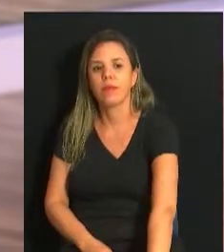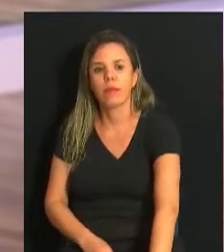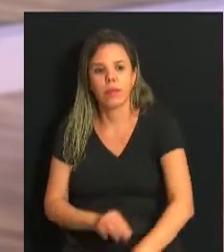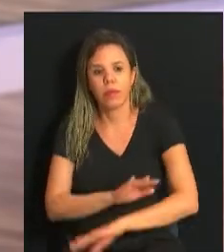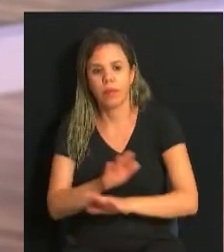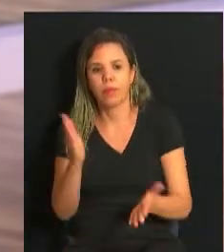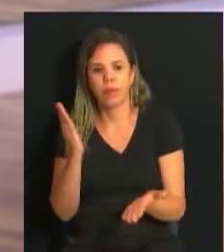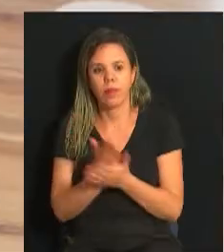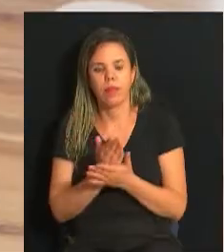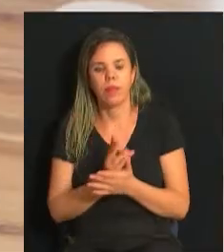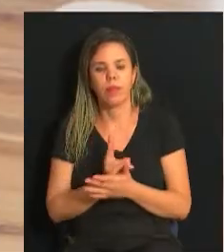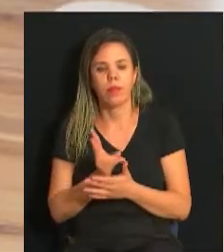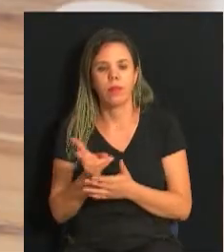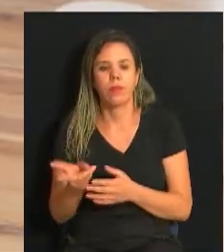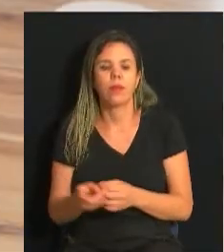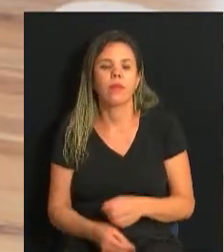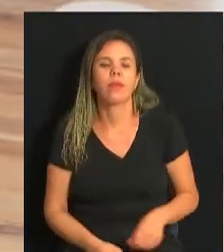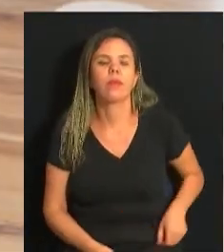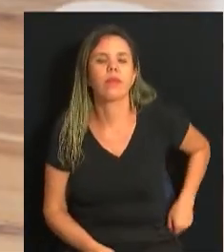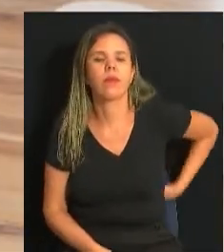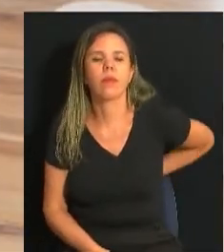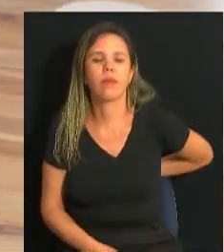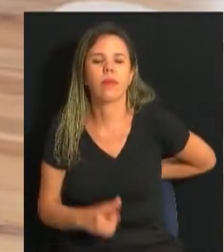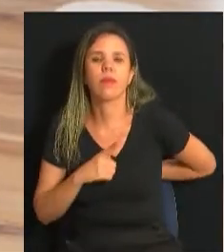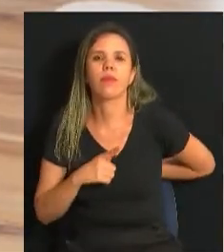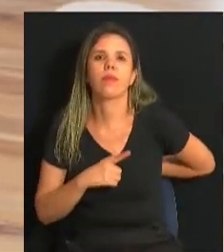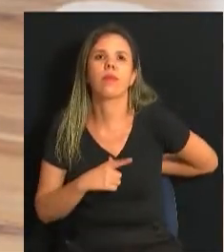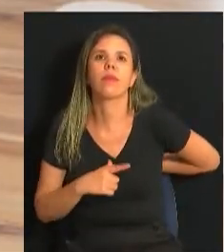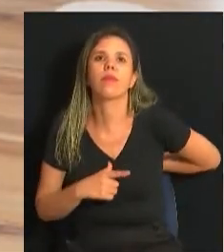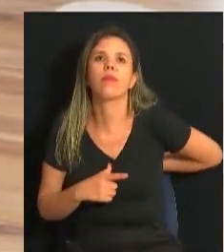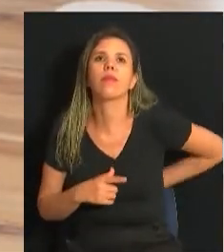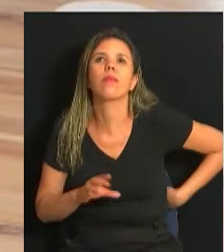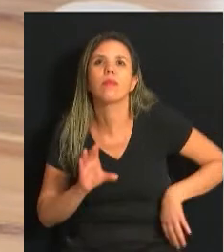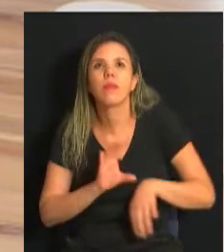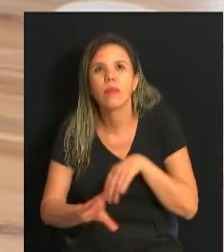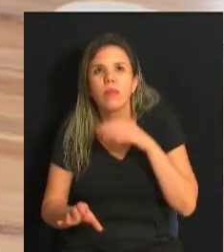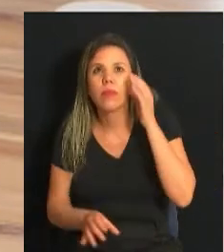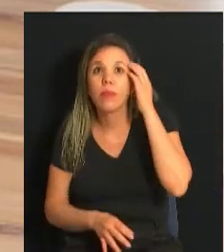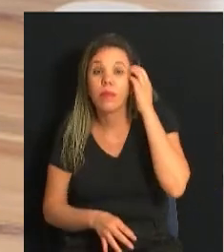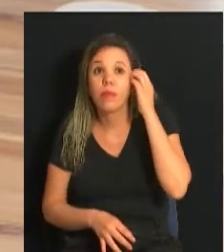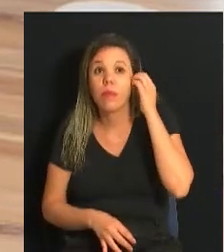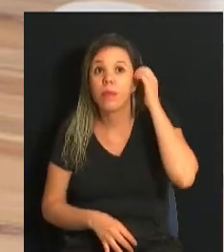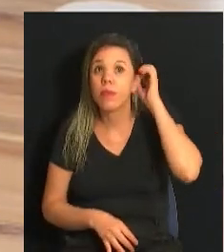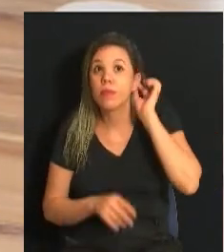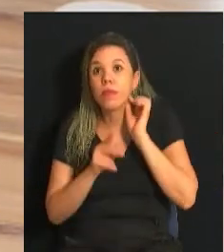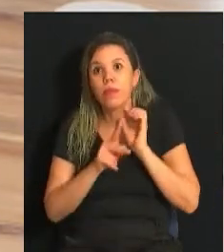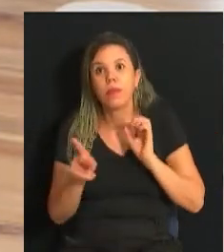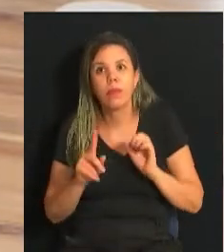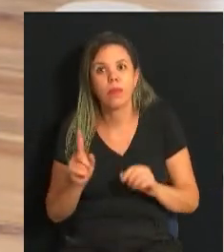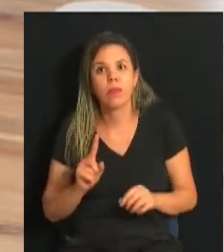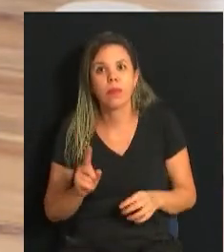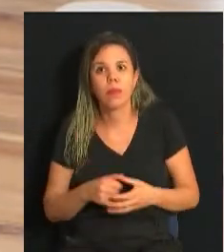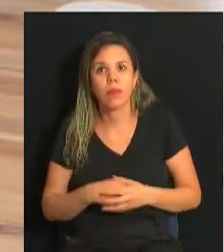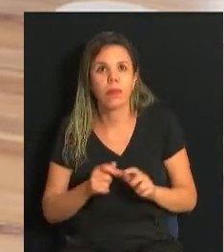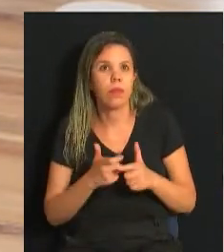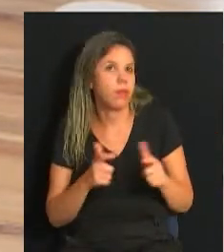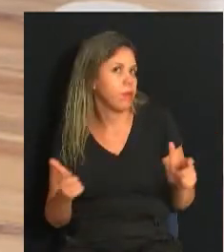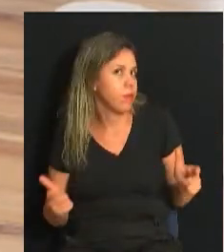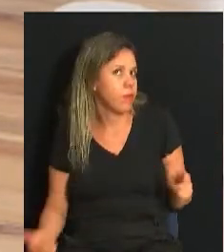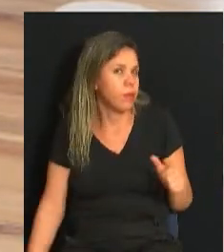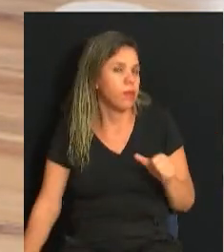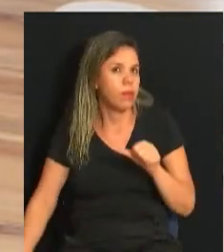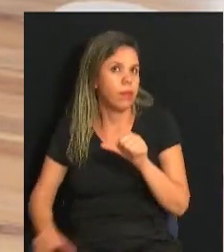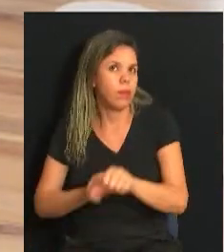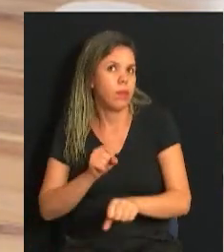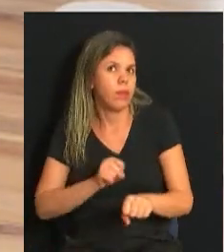mais basta mentir mas existe um curso ou não a maioria